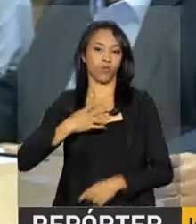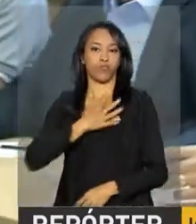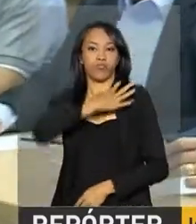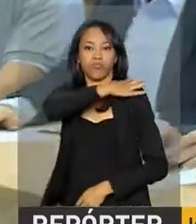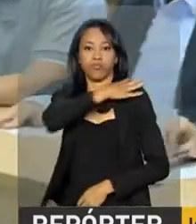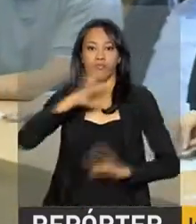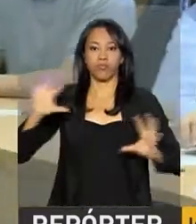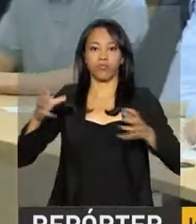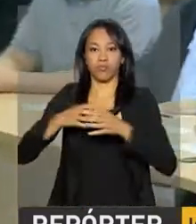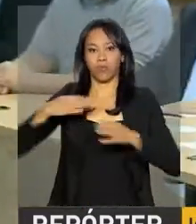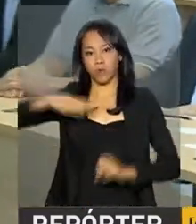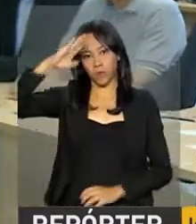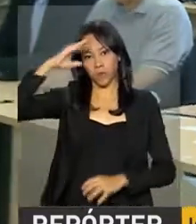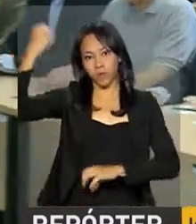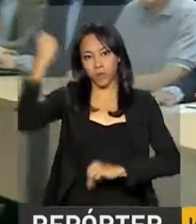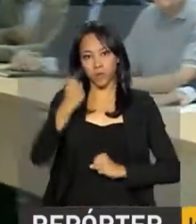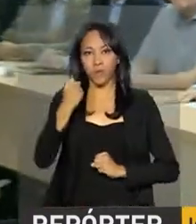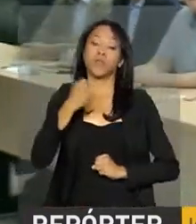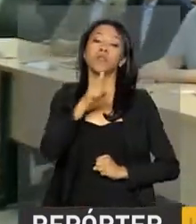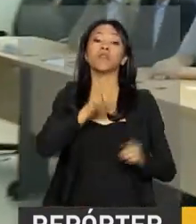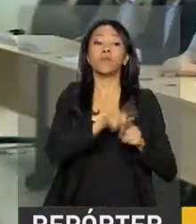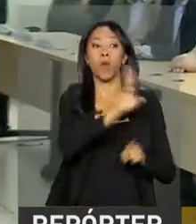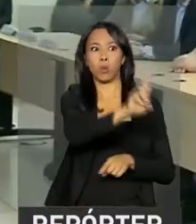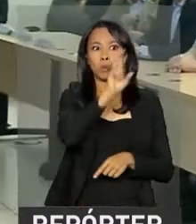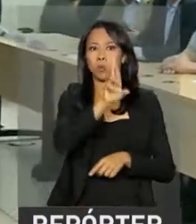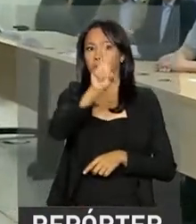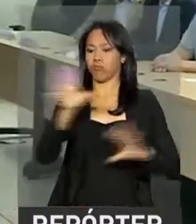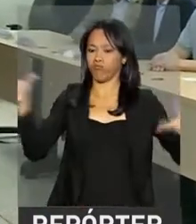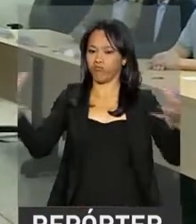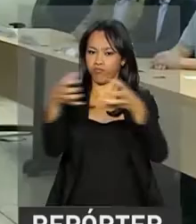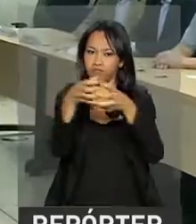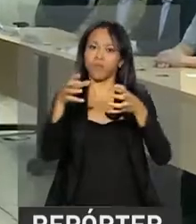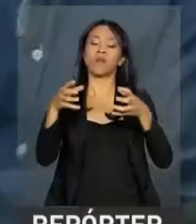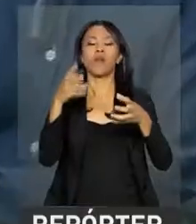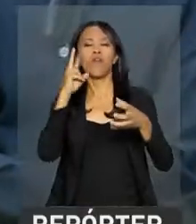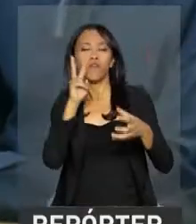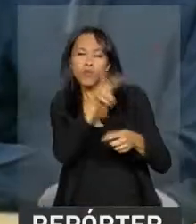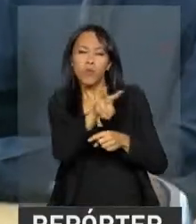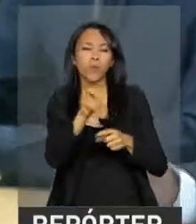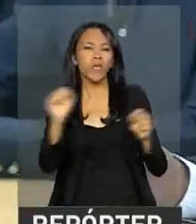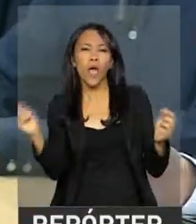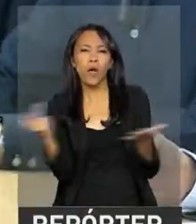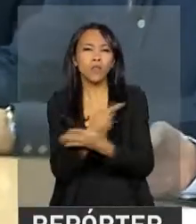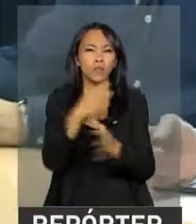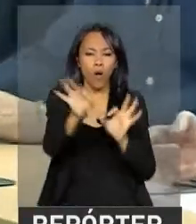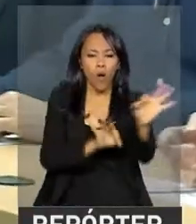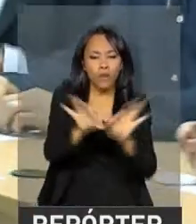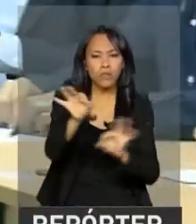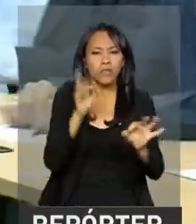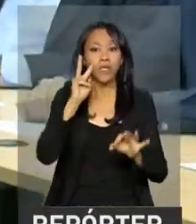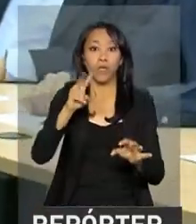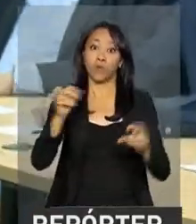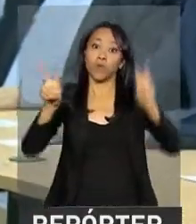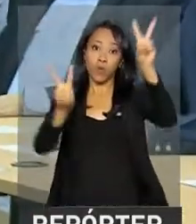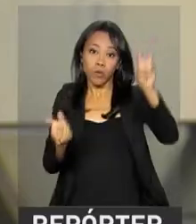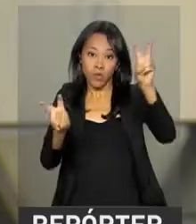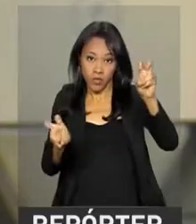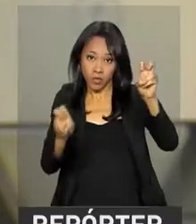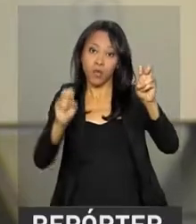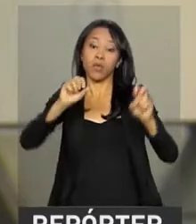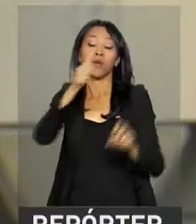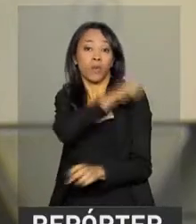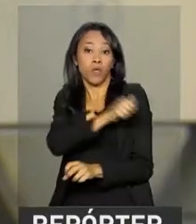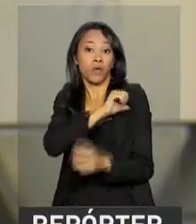armadas e autoridades o presidente michel temer acompanhou o andamento da operação o rio quer segurança e paz